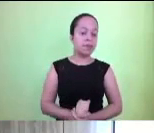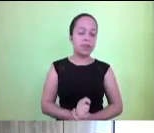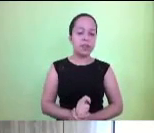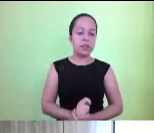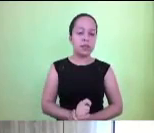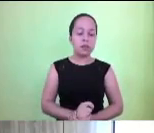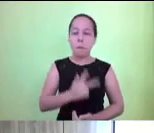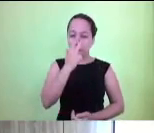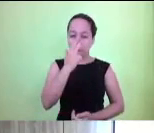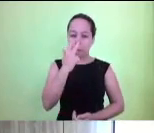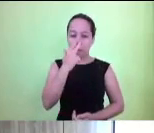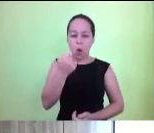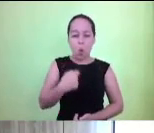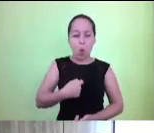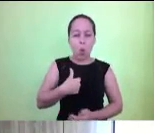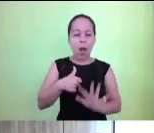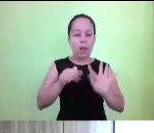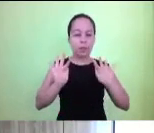Suplentes na sequência.